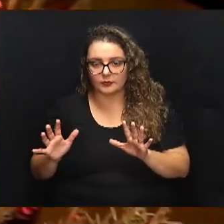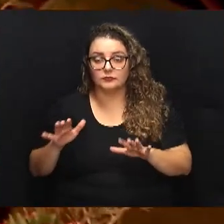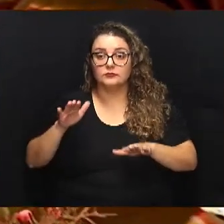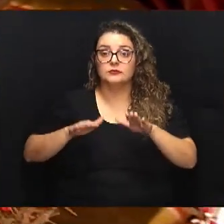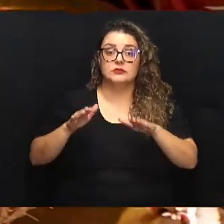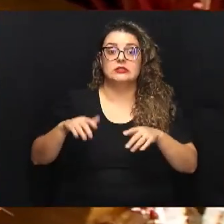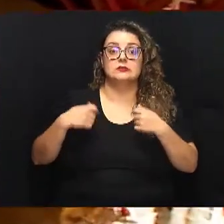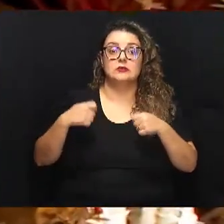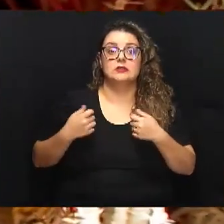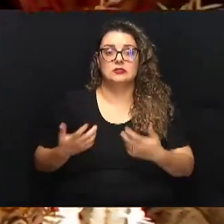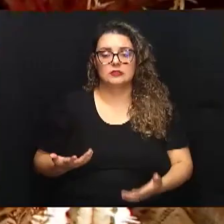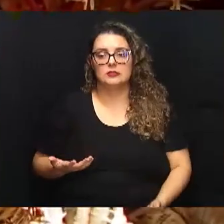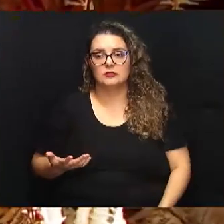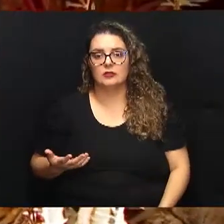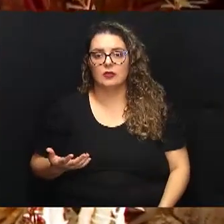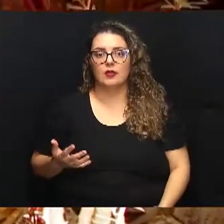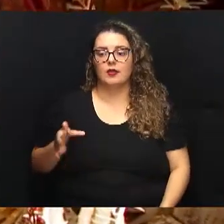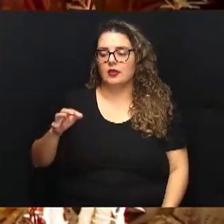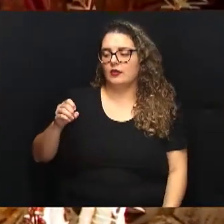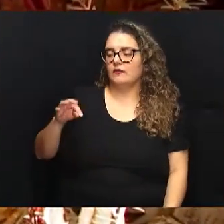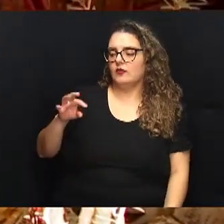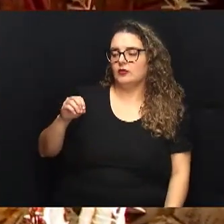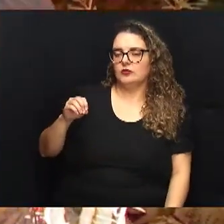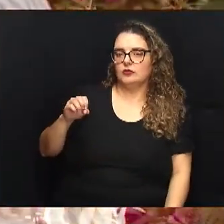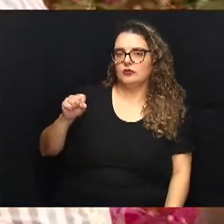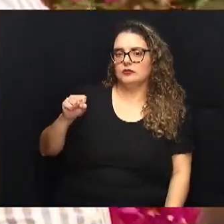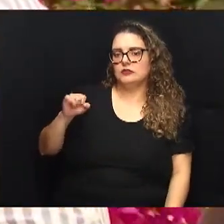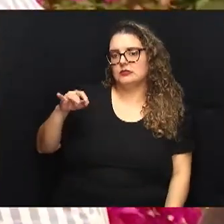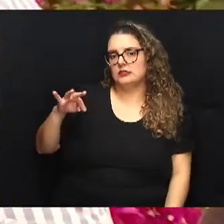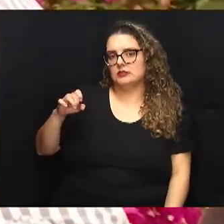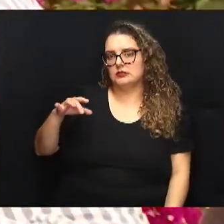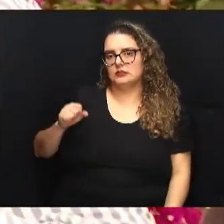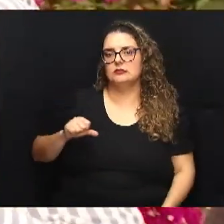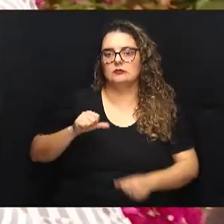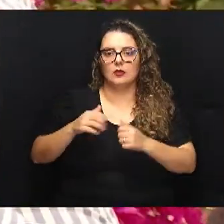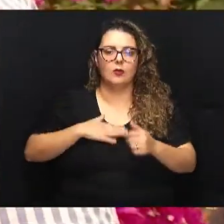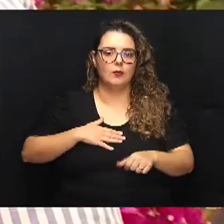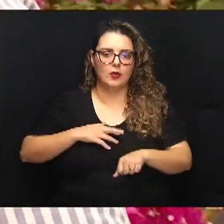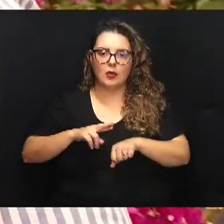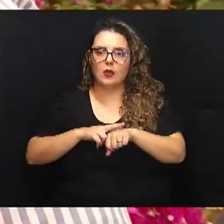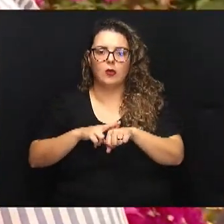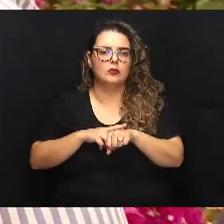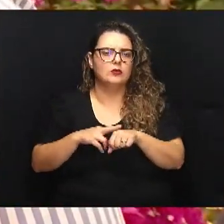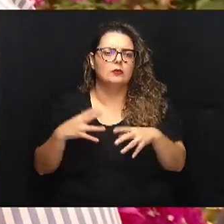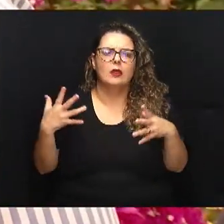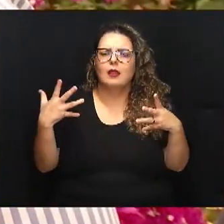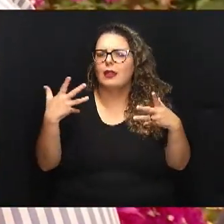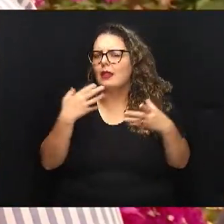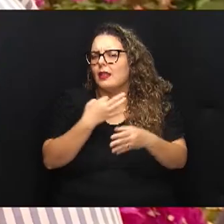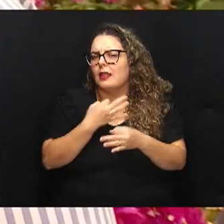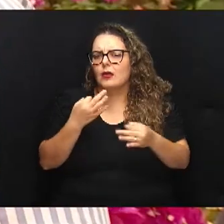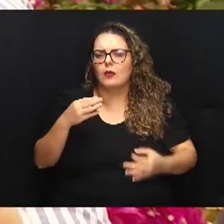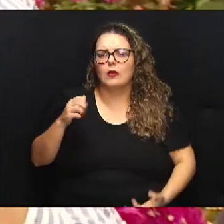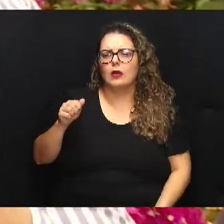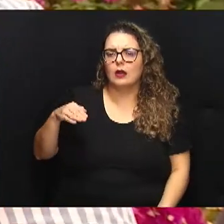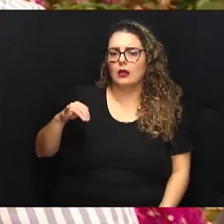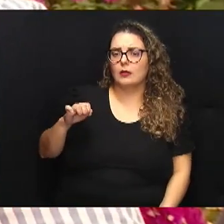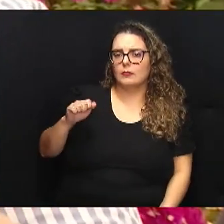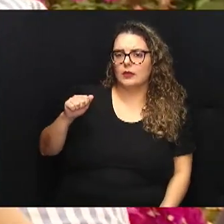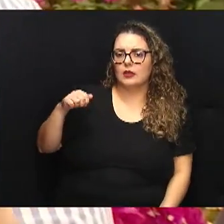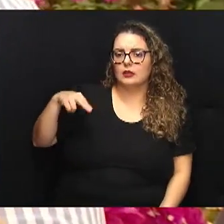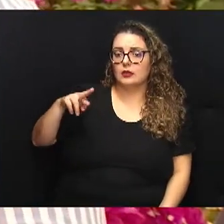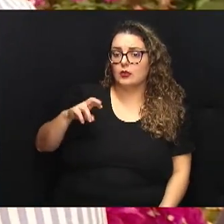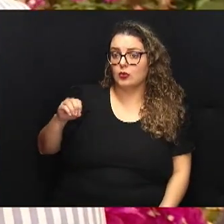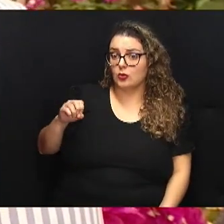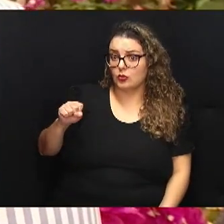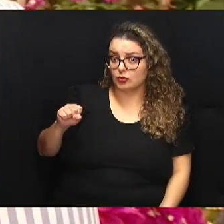você precisa, assim, da fotossíntese para mudar a cor. Por exemplo, tem um inhame roxo. É a coisa mais linda o inhame roxo. Só que ele precisa